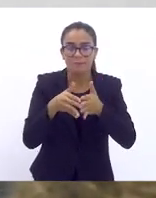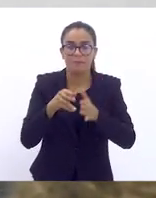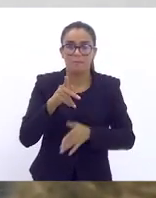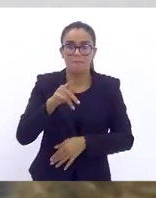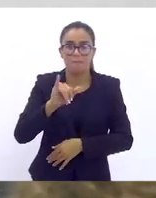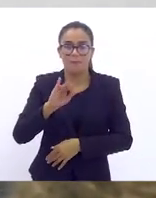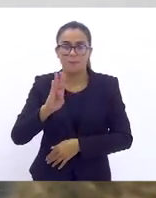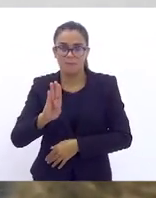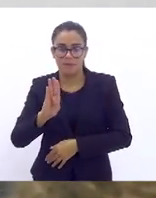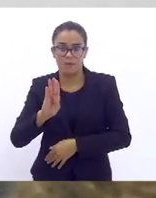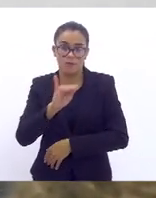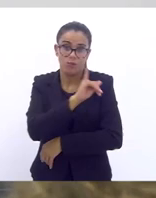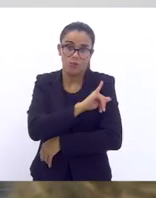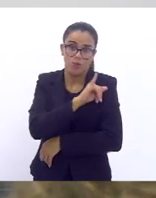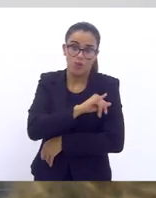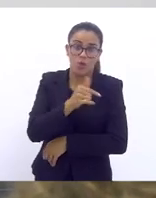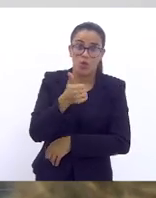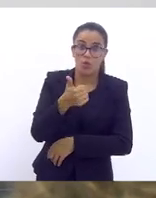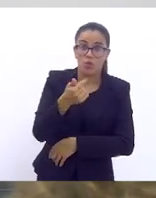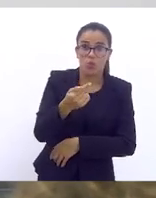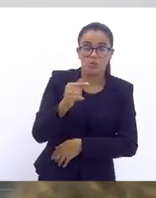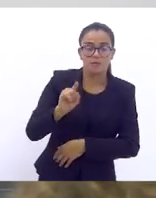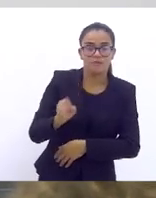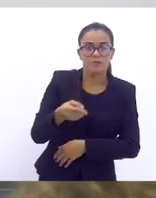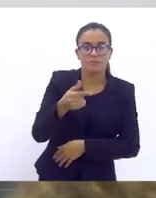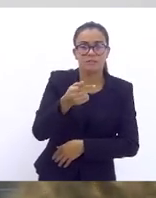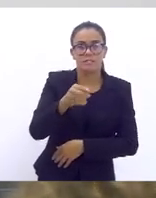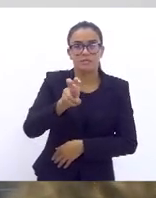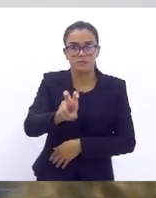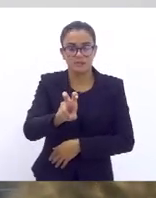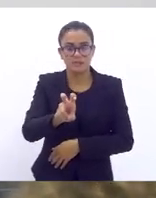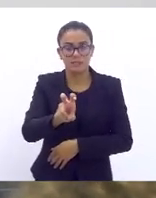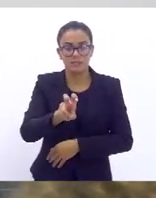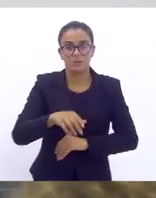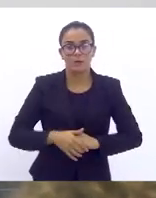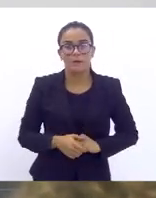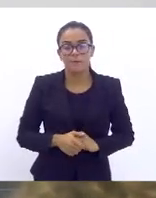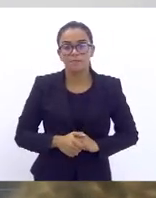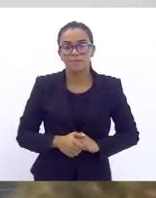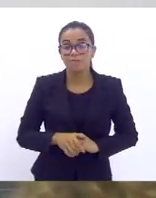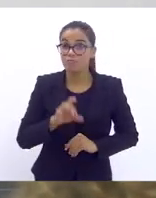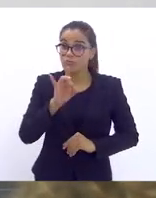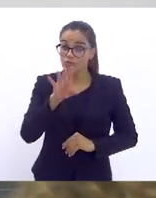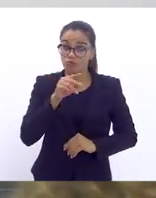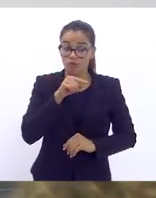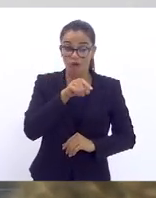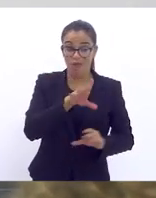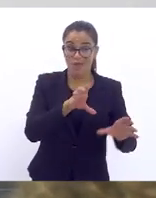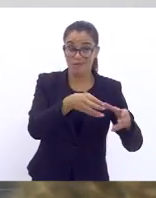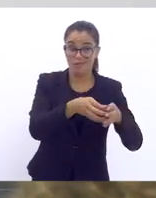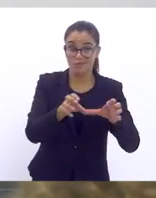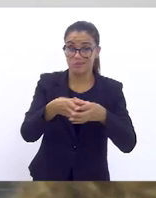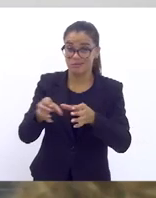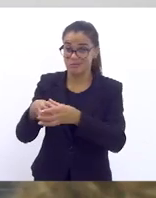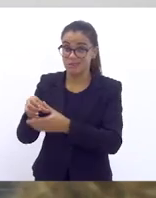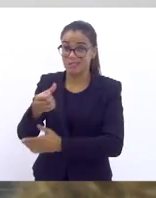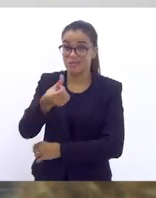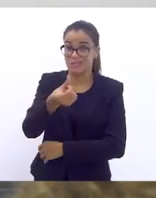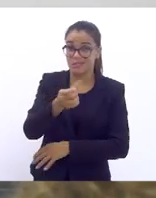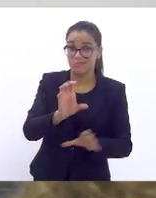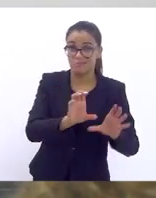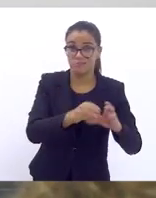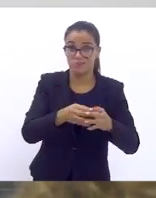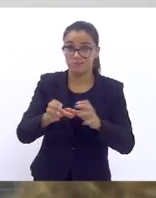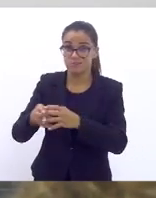de 12,75 só considerando esses esses complexos esses seis né